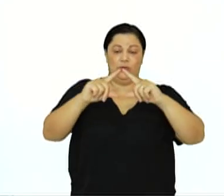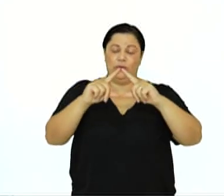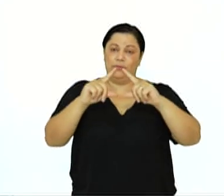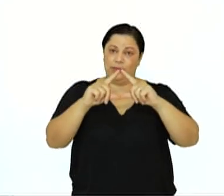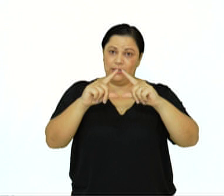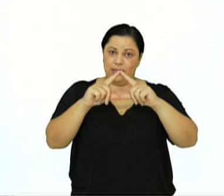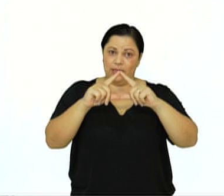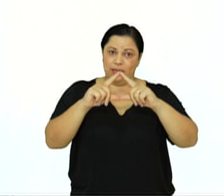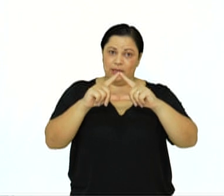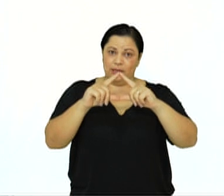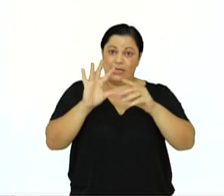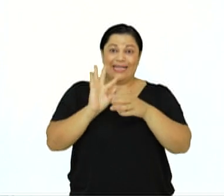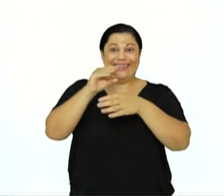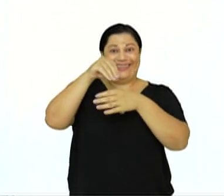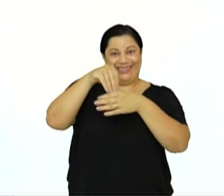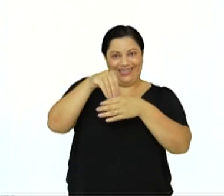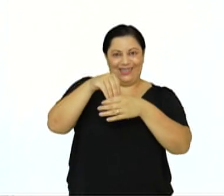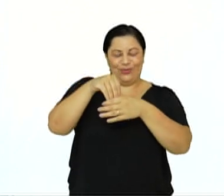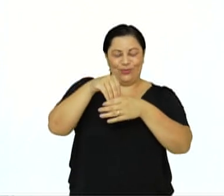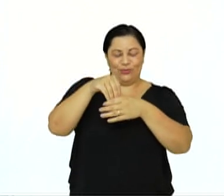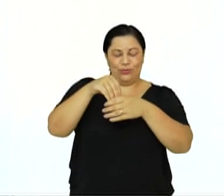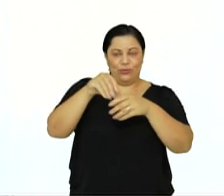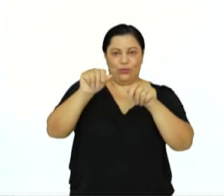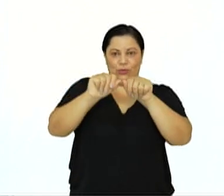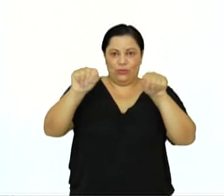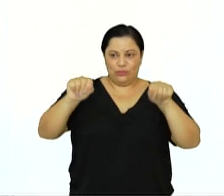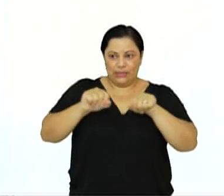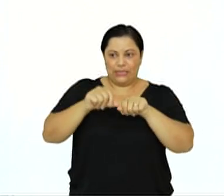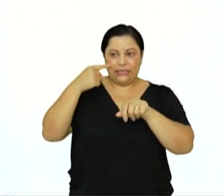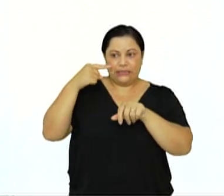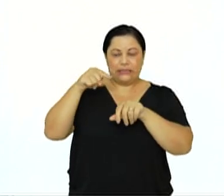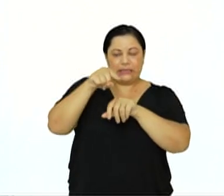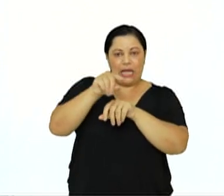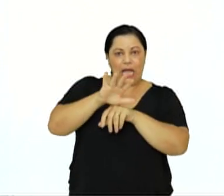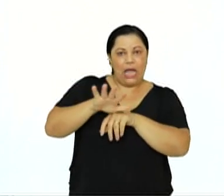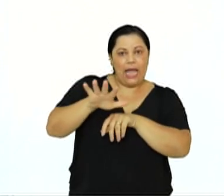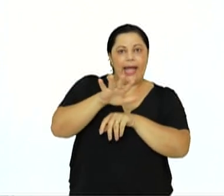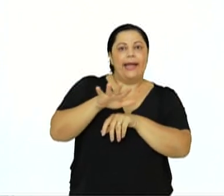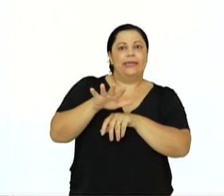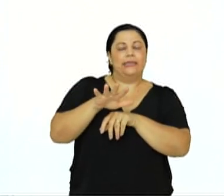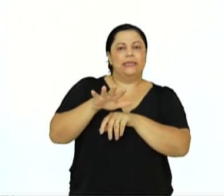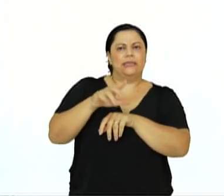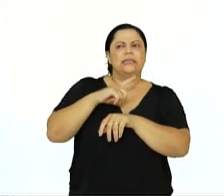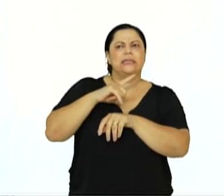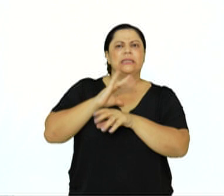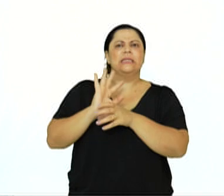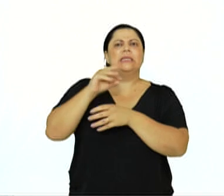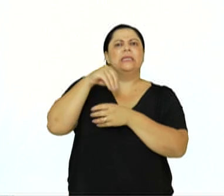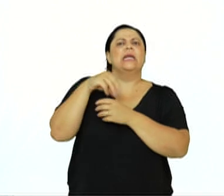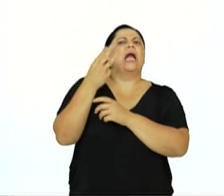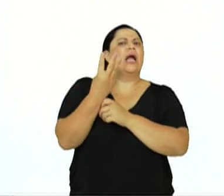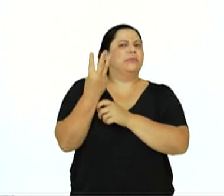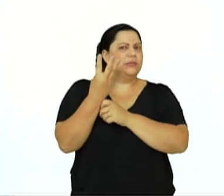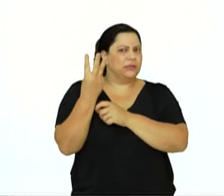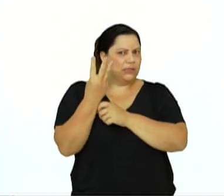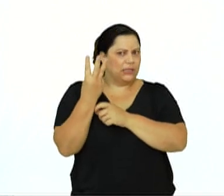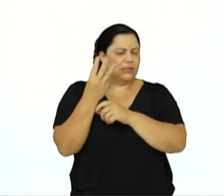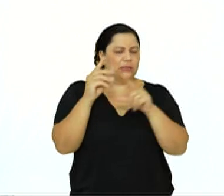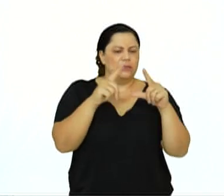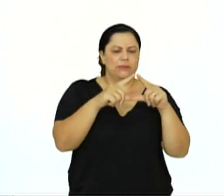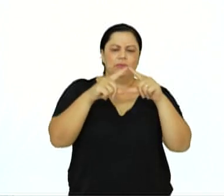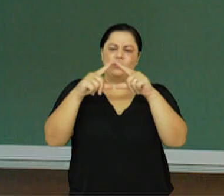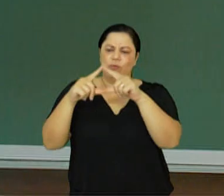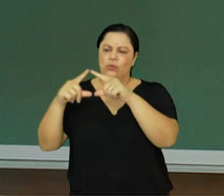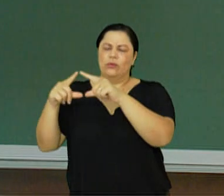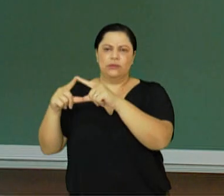quadrada. Dentro deste volume ali, cabem 3 pirâmides. Por isso que nós fazemos